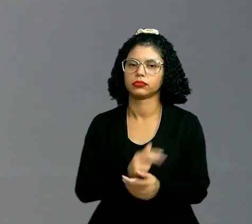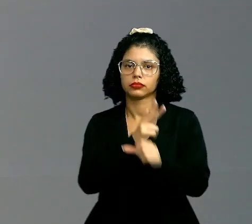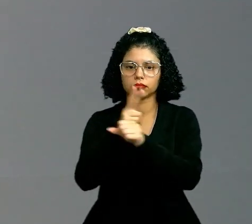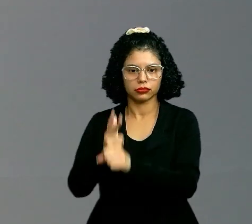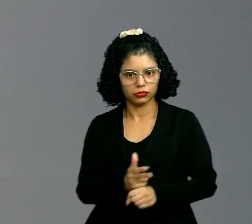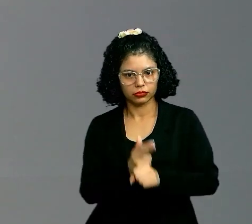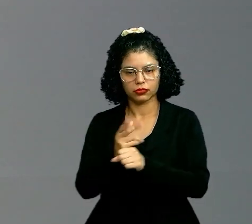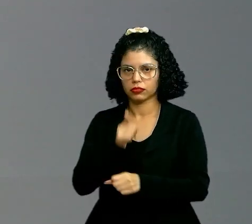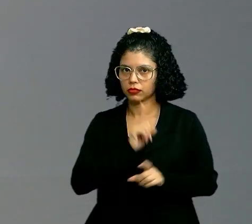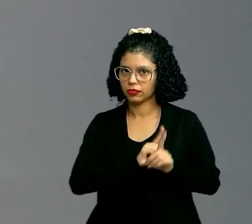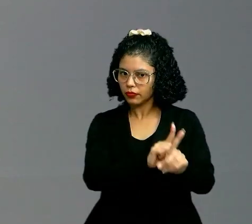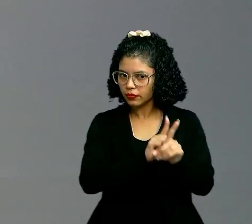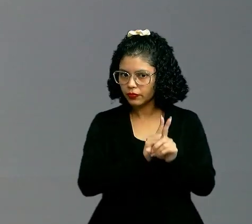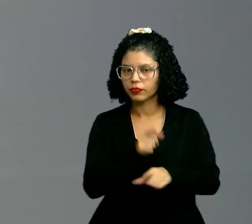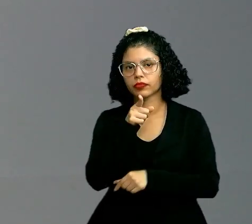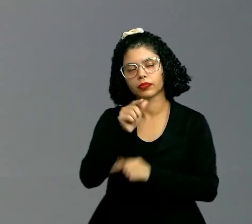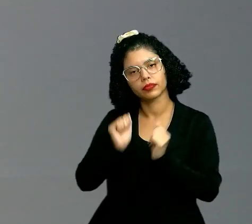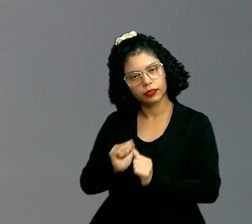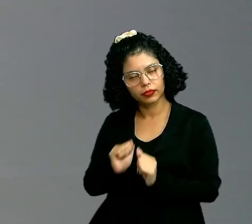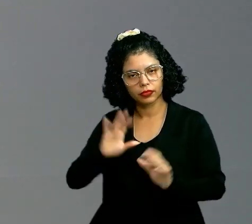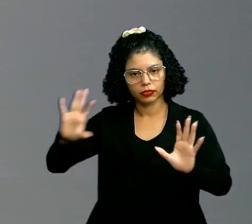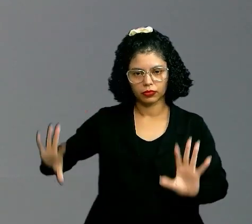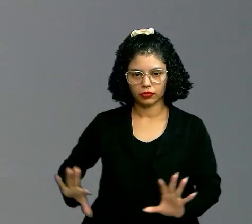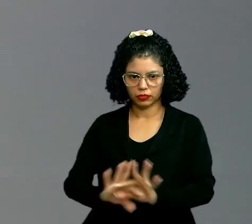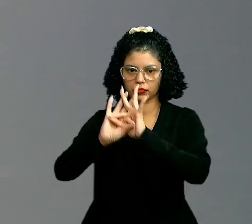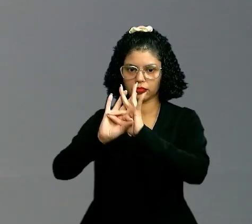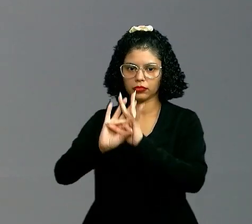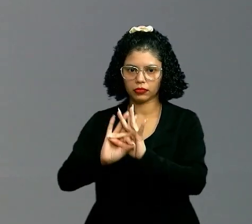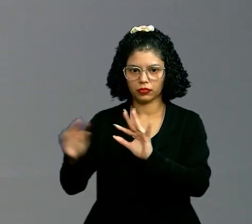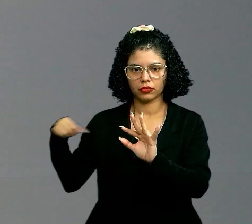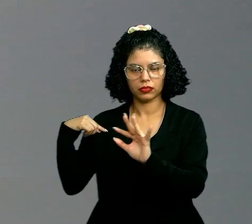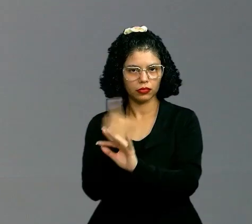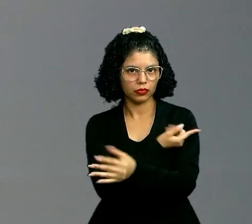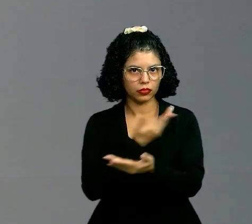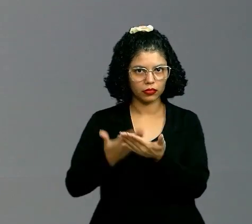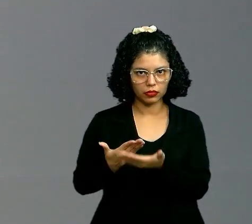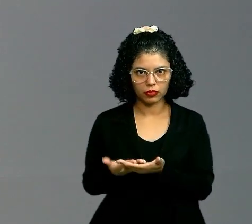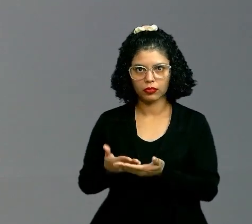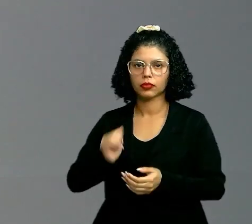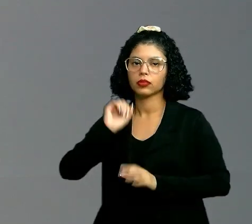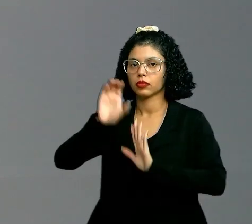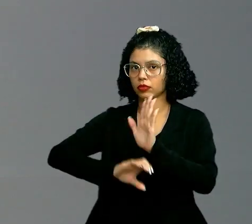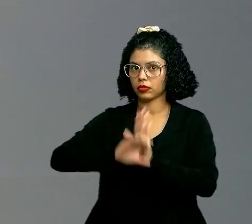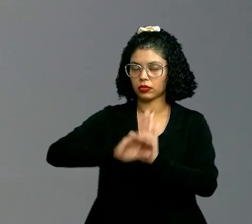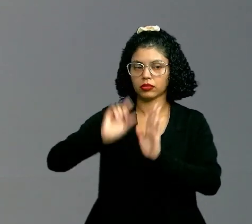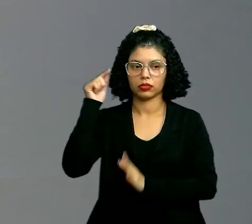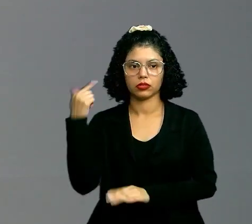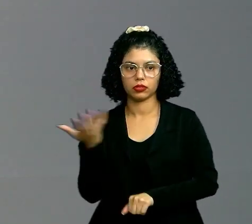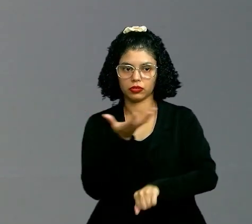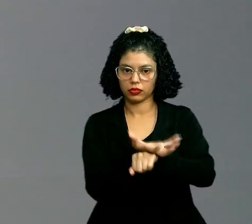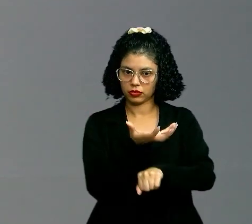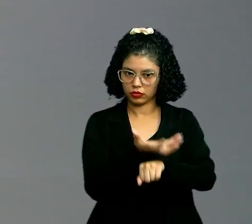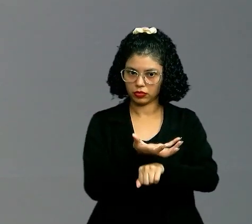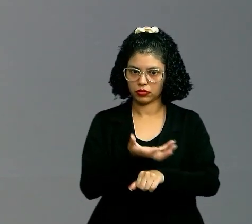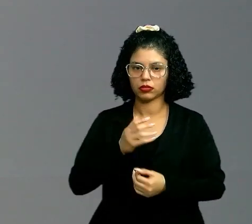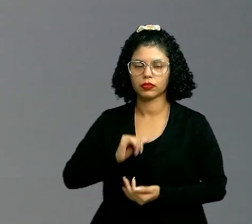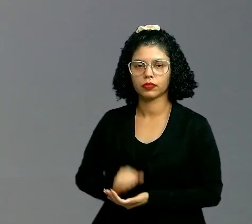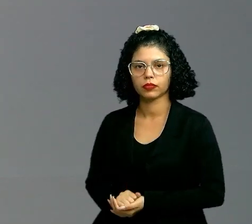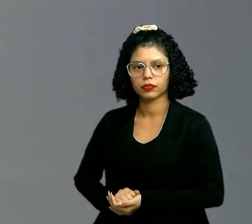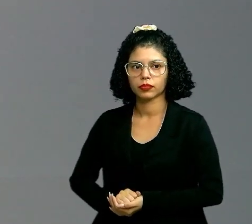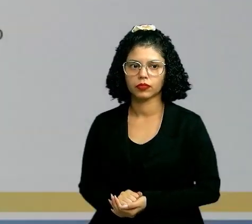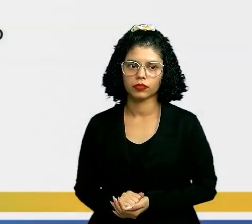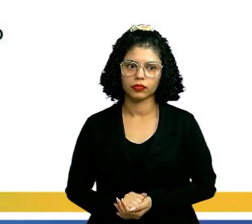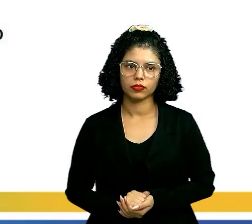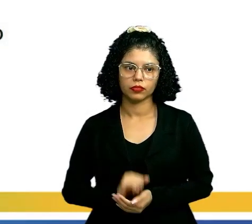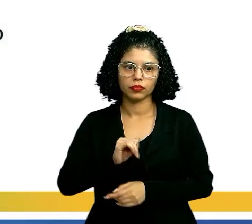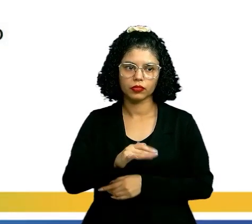gravadas que você acompanha, você pode relacionar a nossa aula, o nosso conteúdo aos outros componentes. Isso